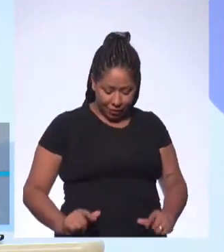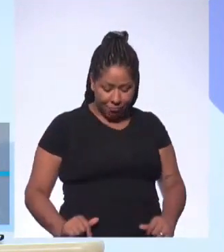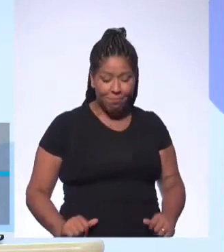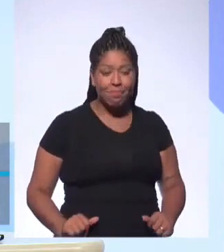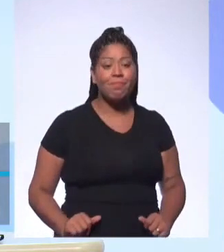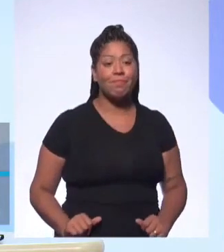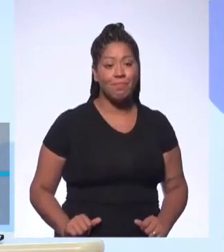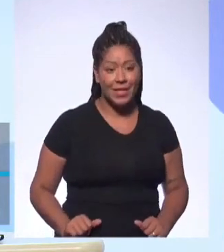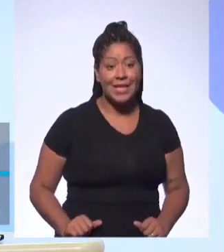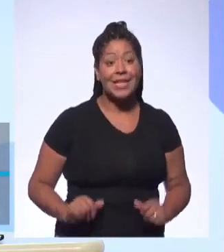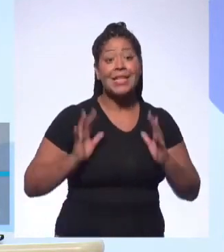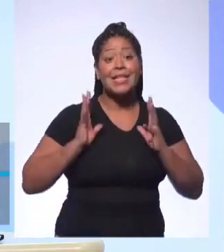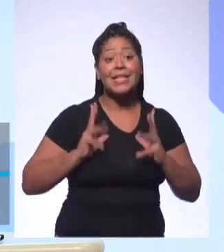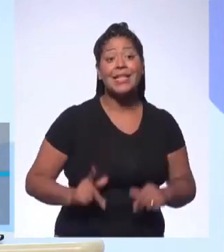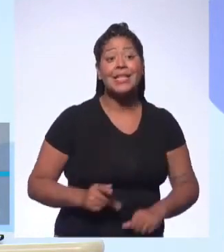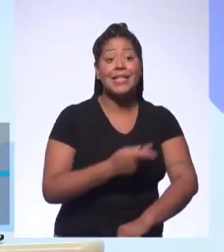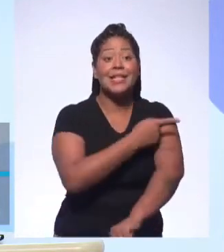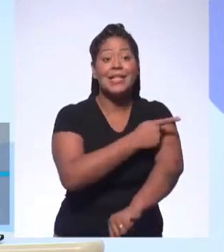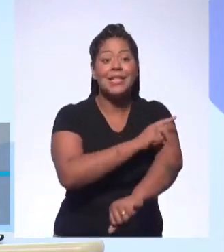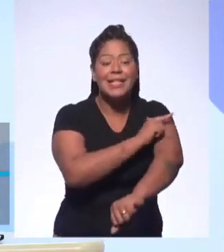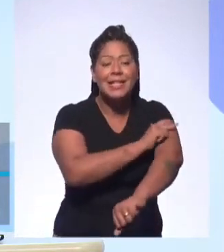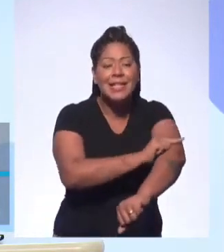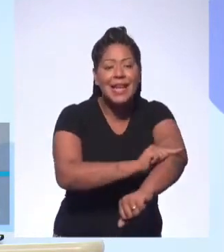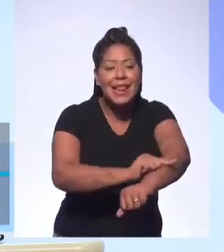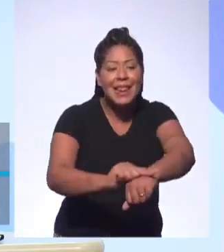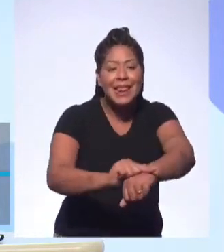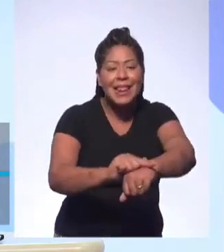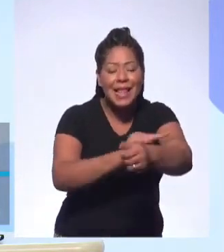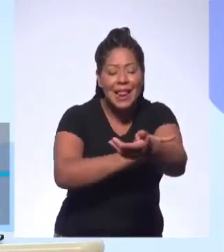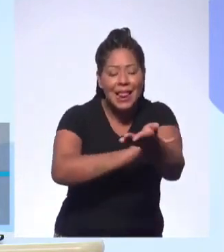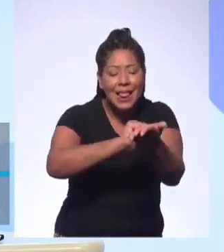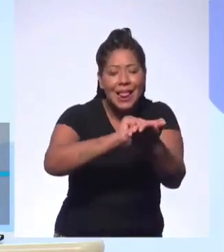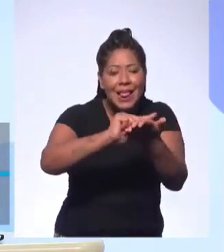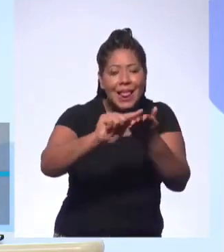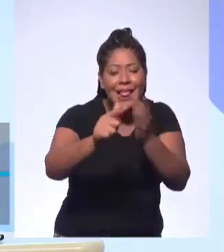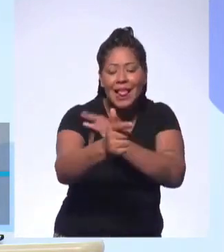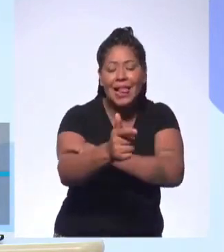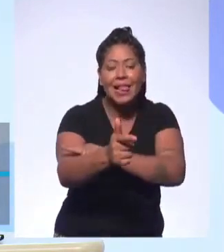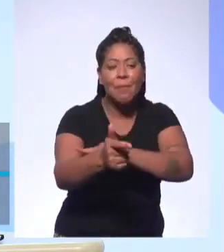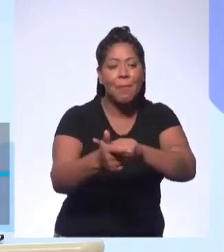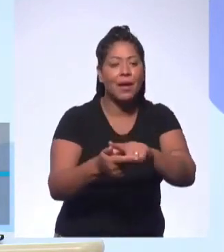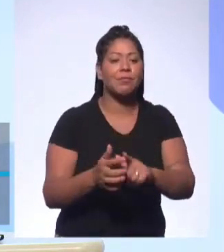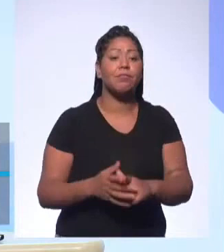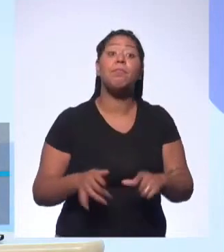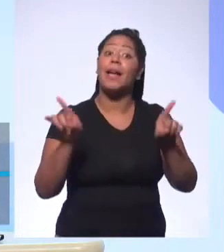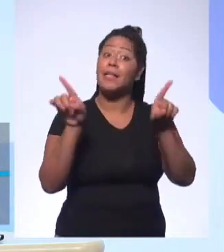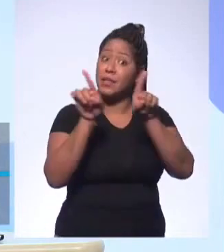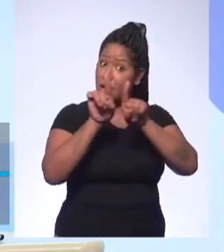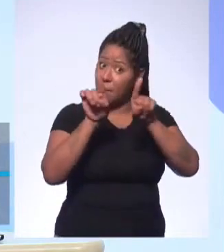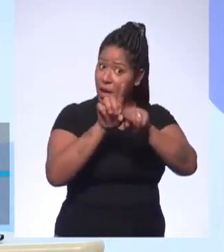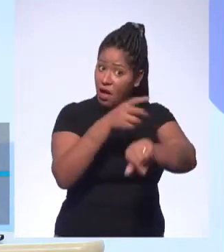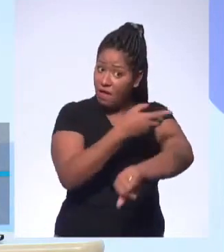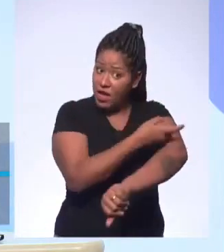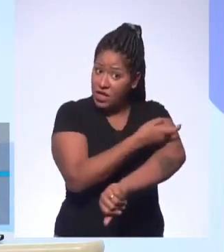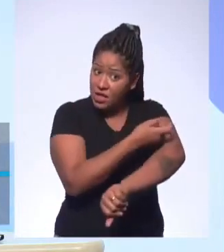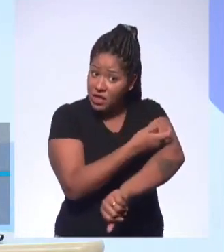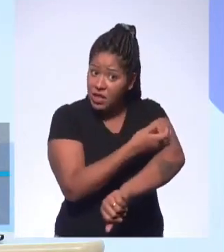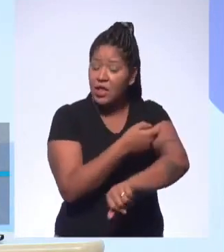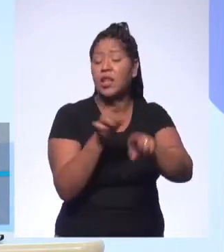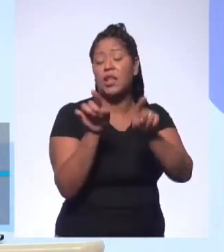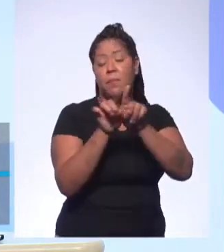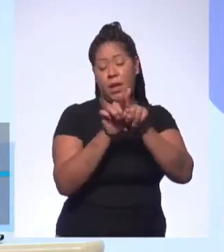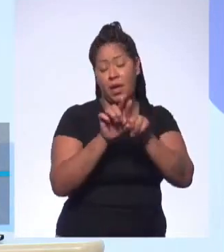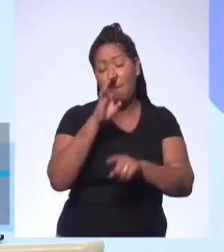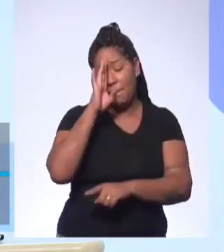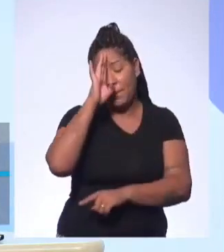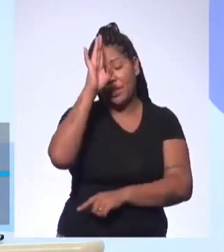é um grande artifício que, inclusive, é o que a gente tem agora, porque a vacina ainda demora um pouquinho para chegar até o nosso